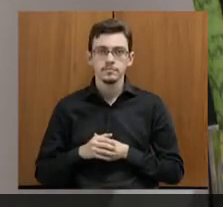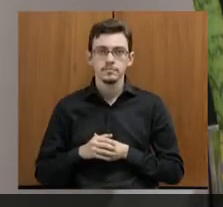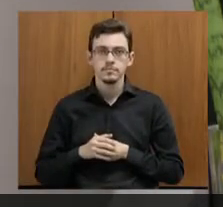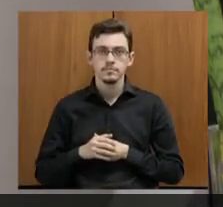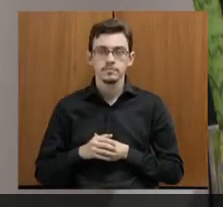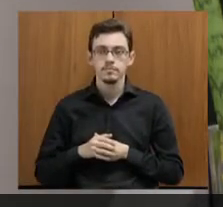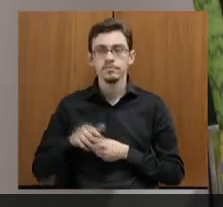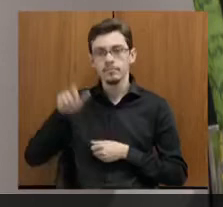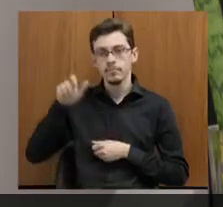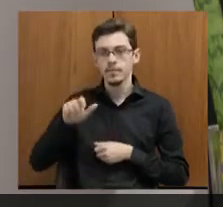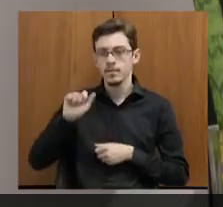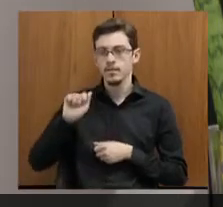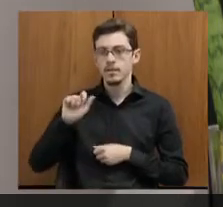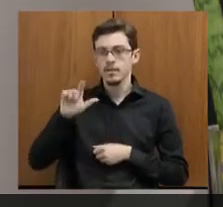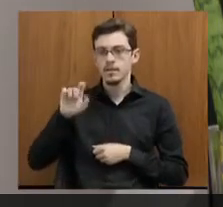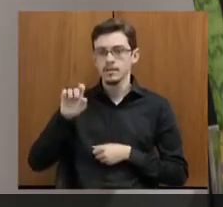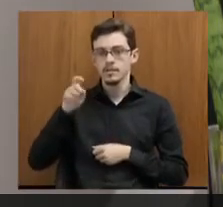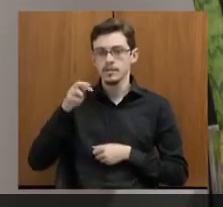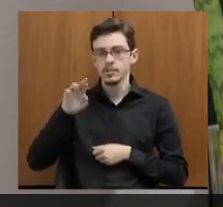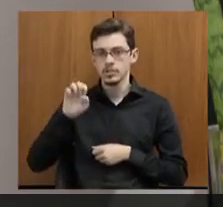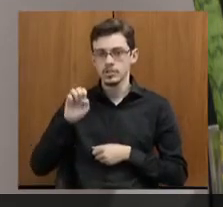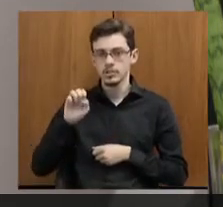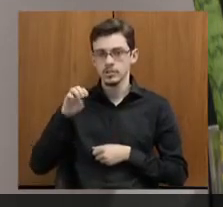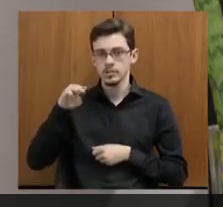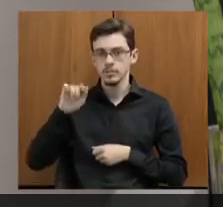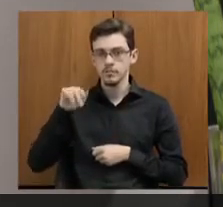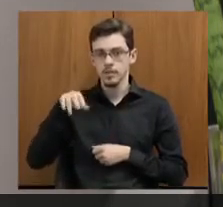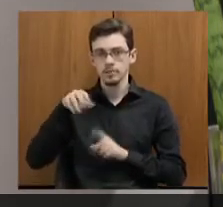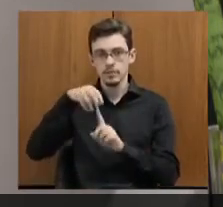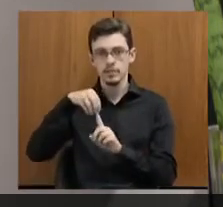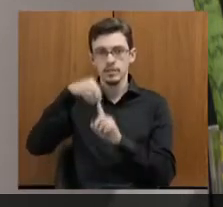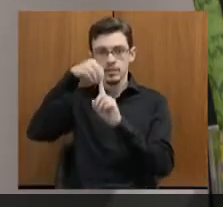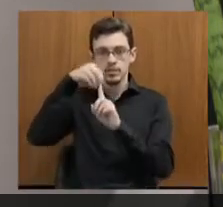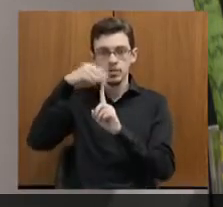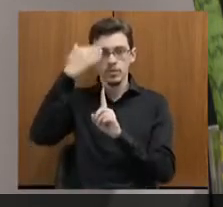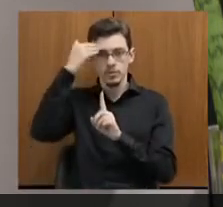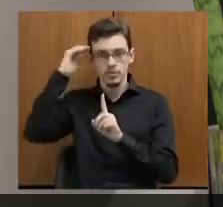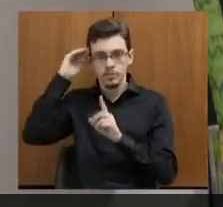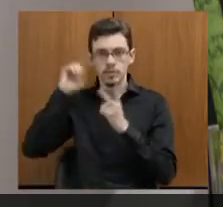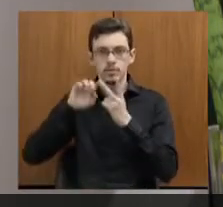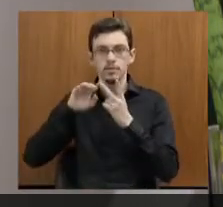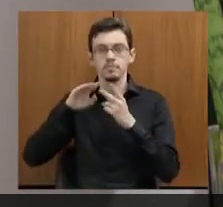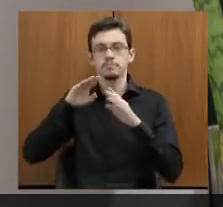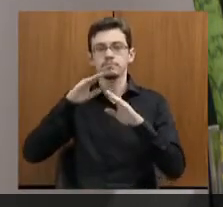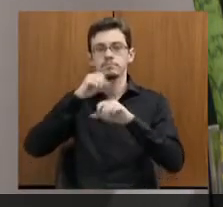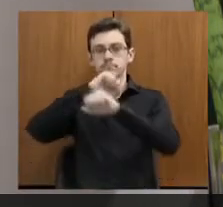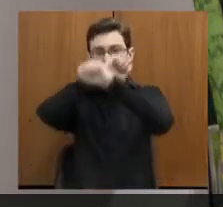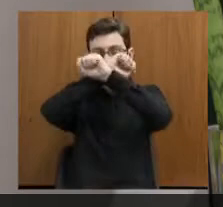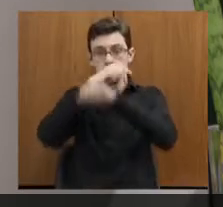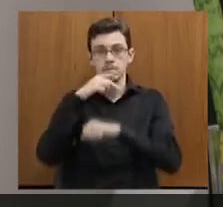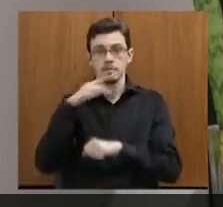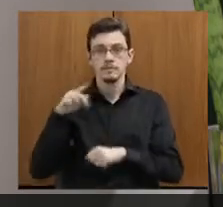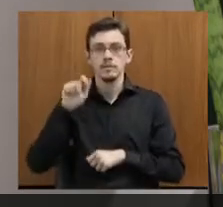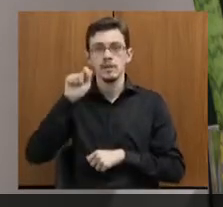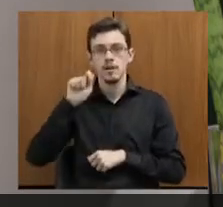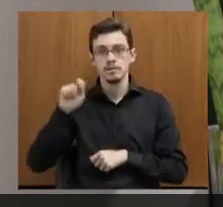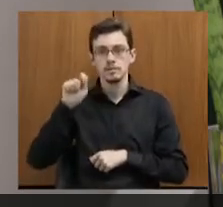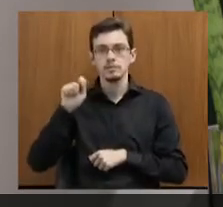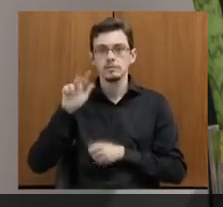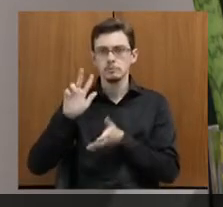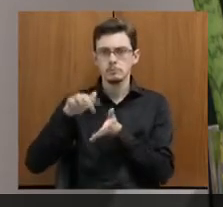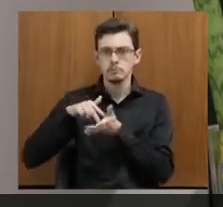o Alexandre Magno Abreu de Souza sacerdote do Candomblé e Umbanda e presidente da associação de